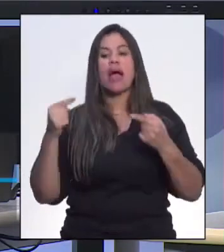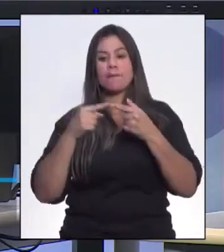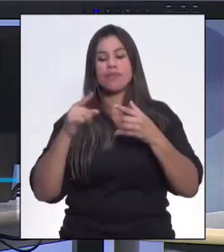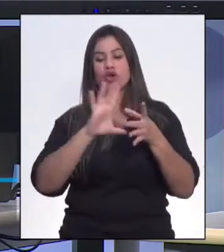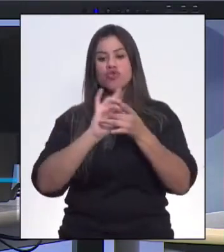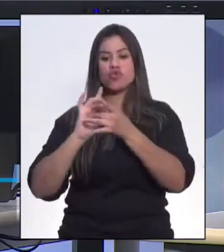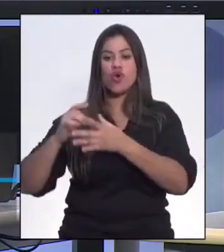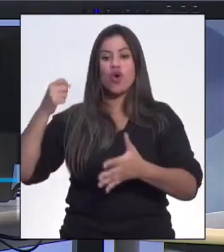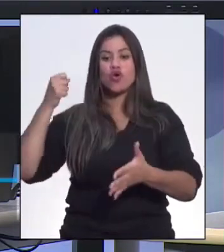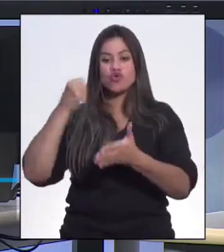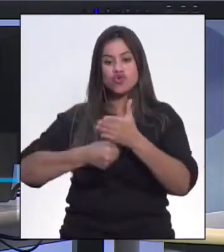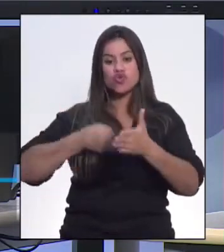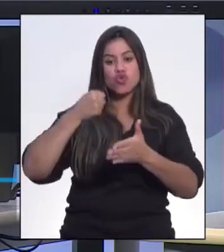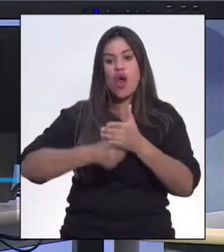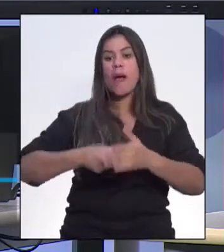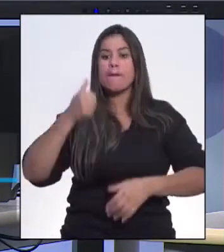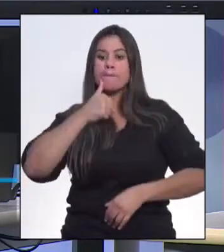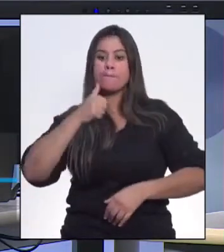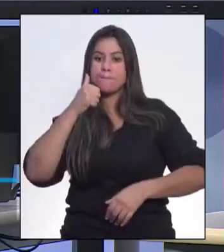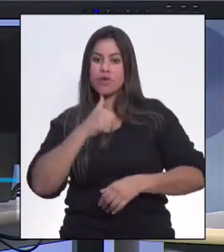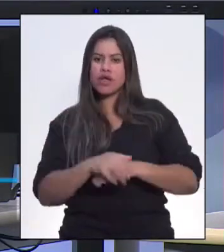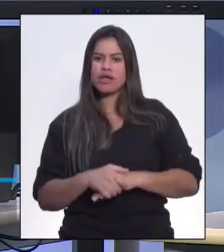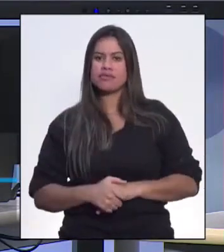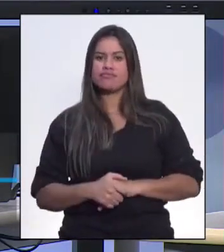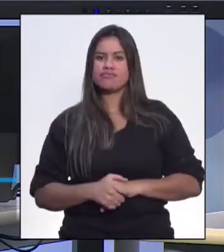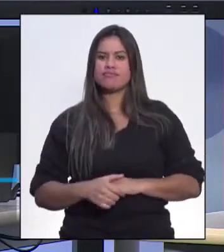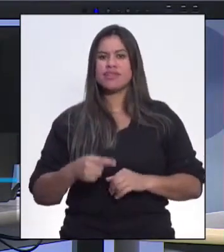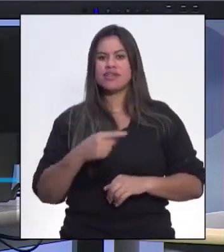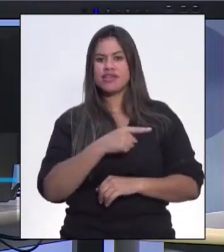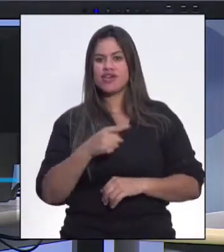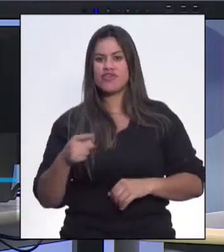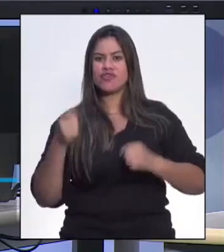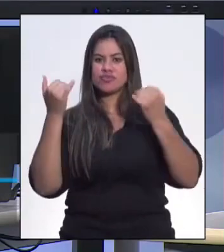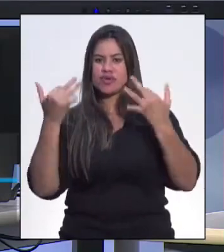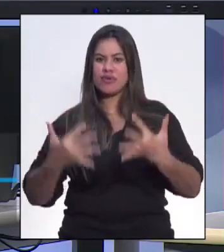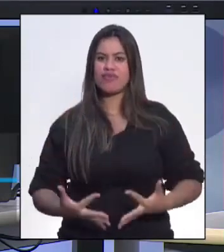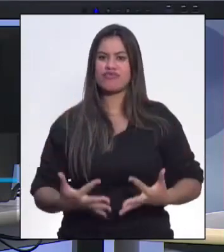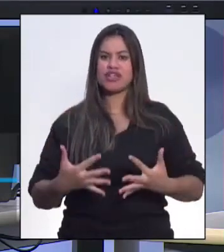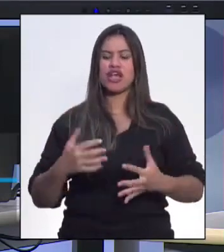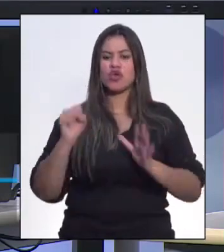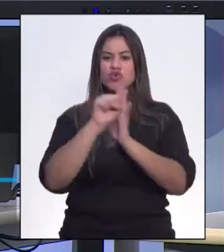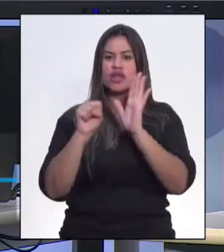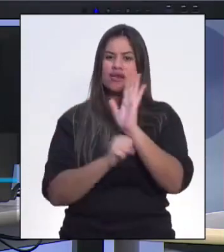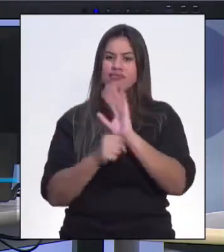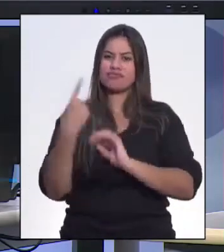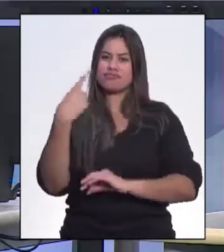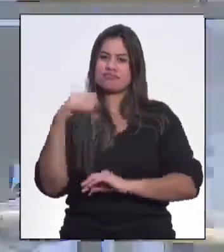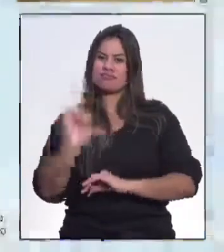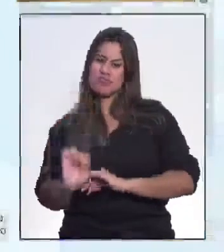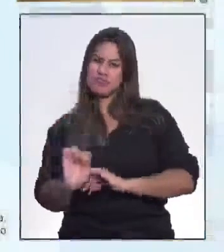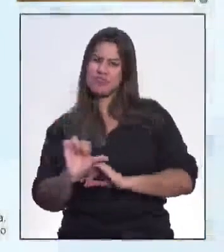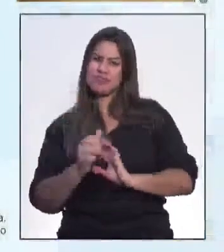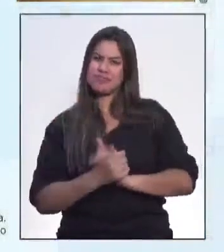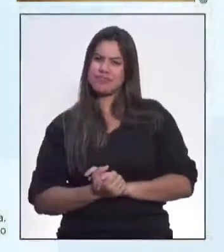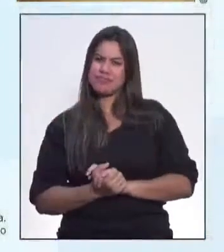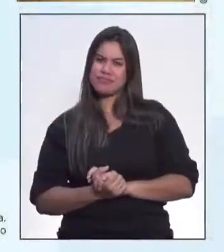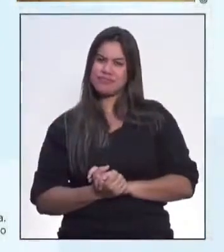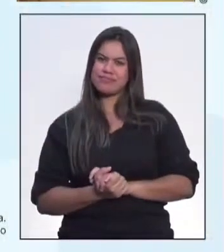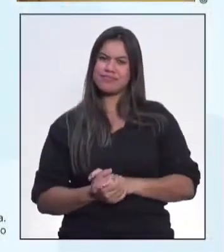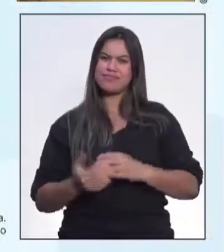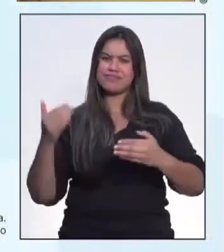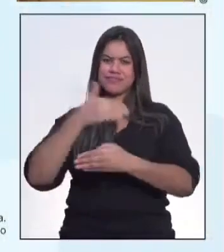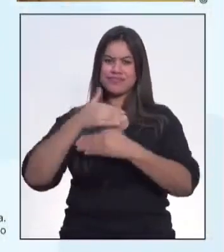que fazem parte da história. E aqui eu vou colocar para vocês, no século XIX, vai entrar na tela, é